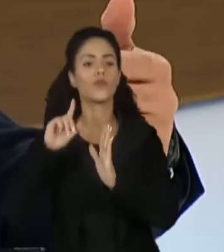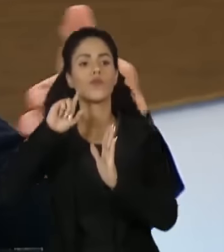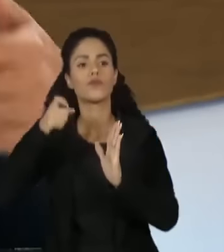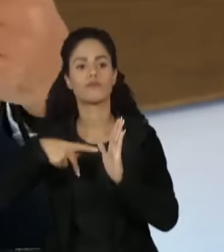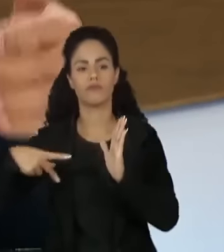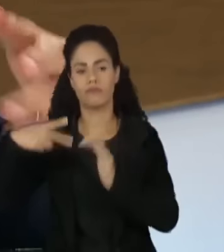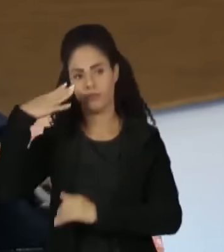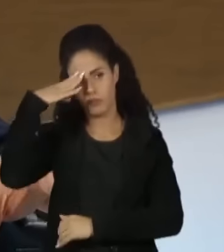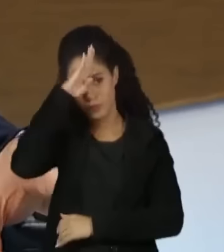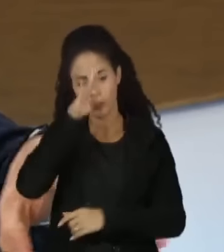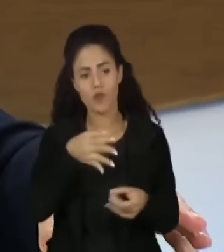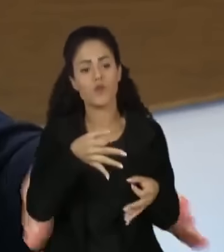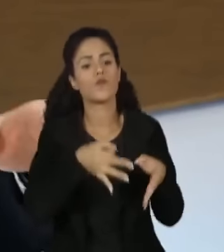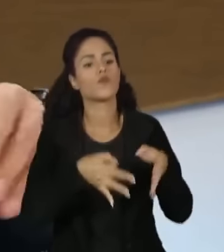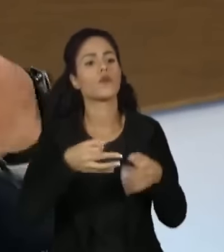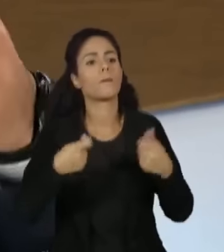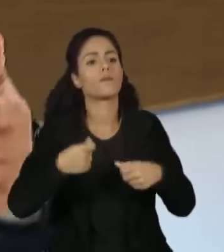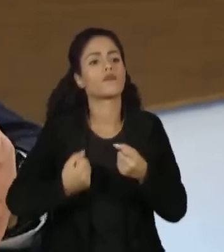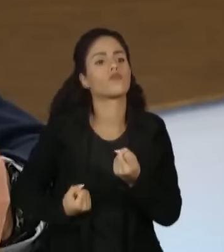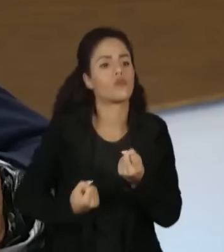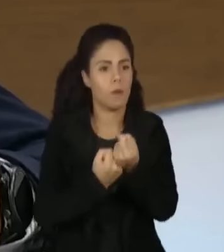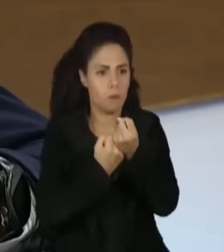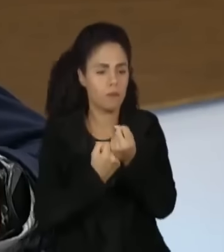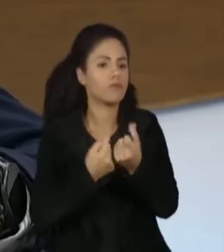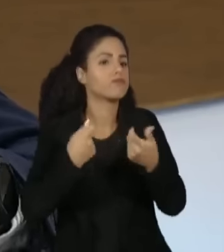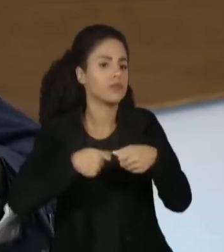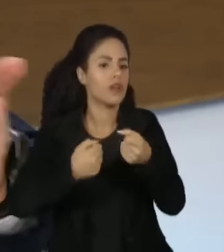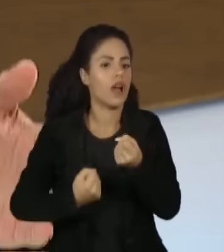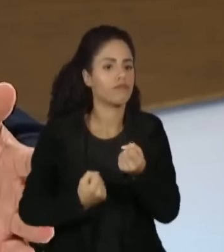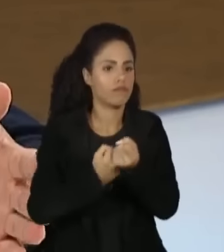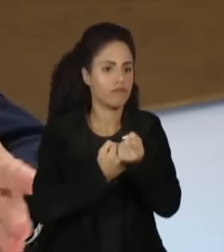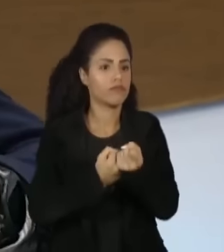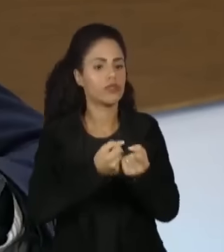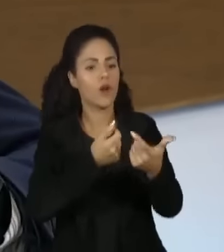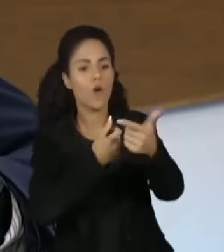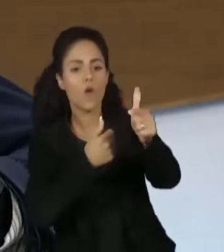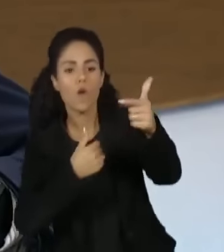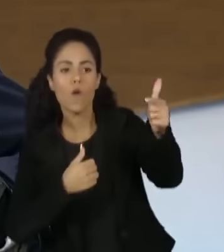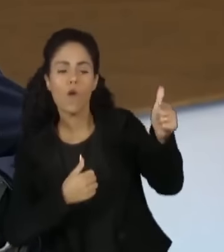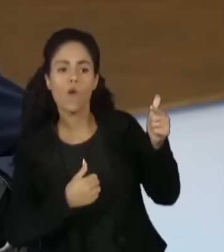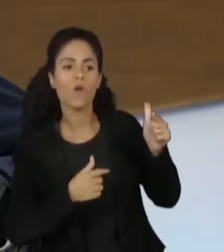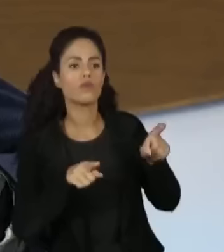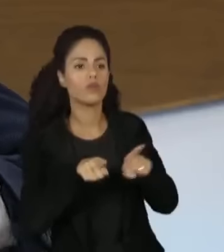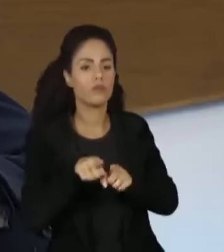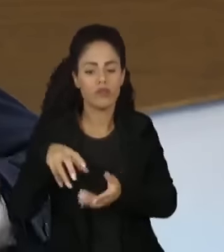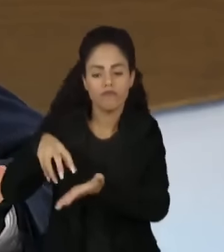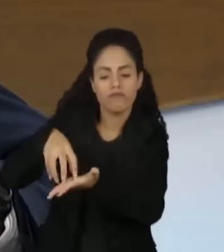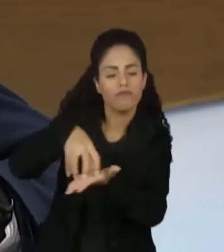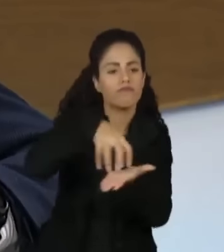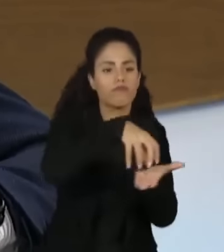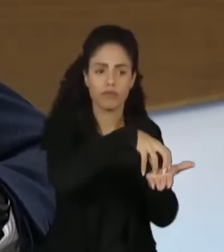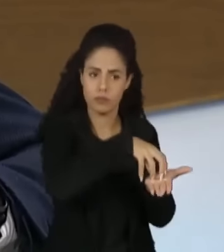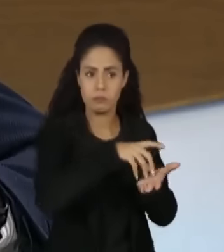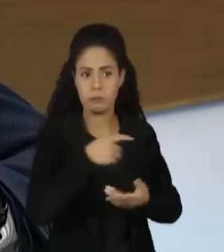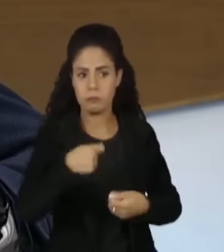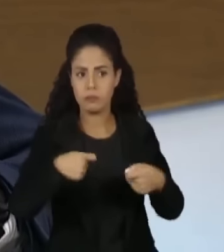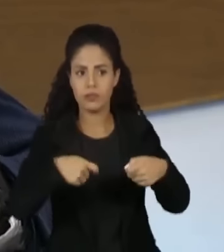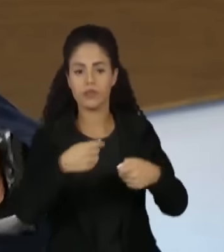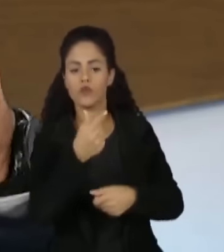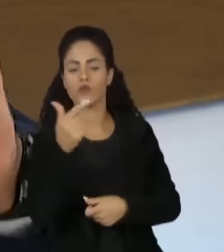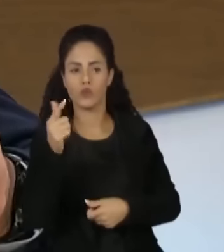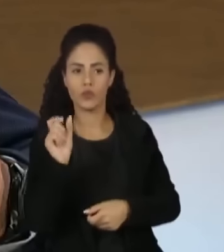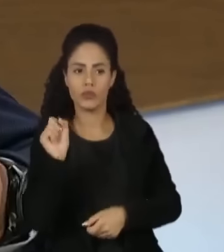tribunal precisou, inclusive, de apoio, ou carecia de apoio institucional das outras instituições, de algumas das